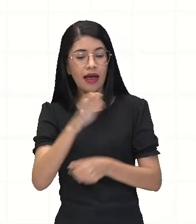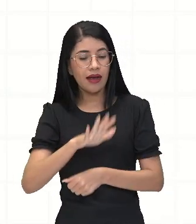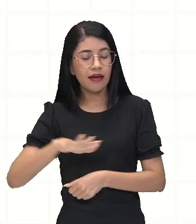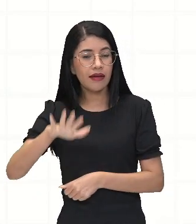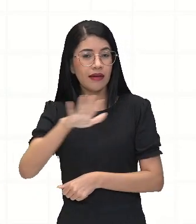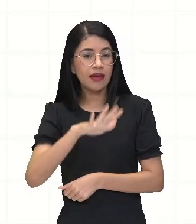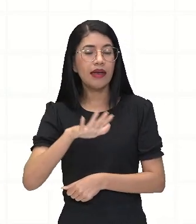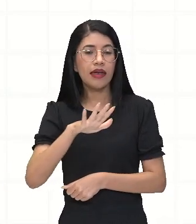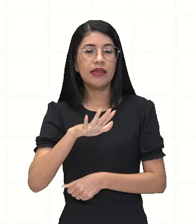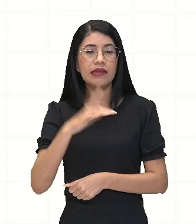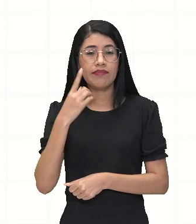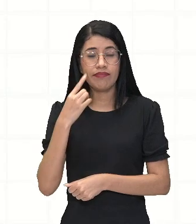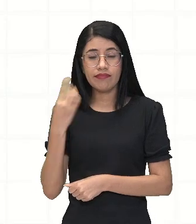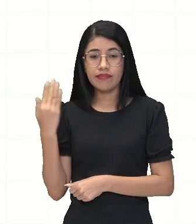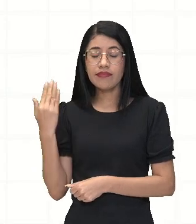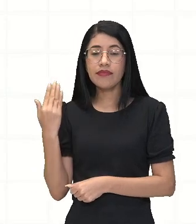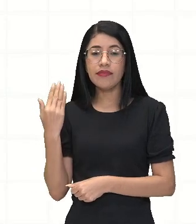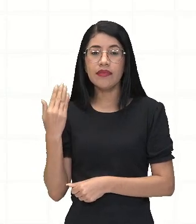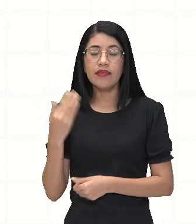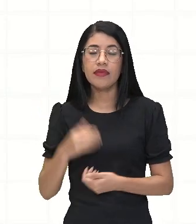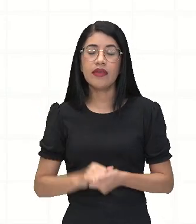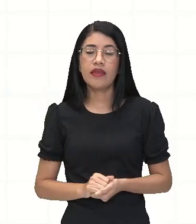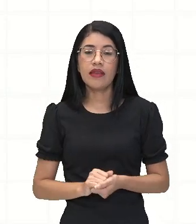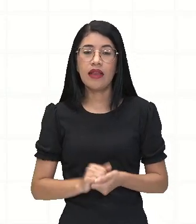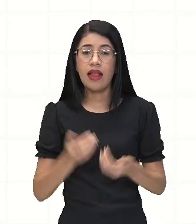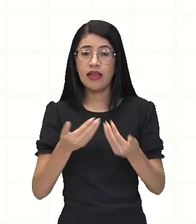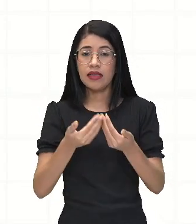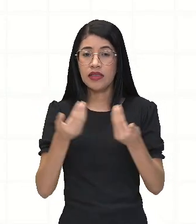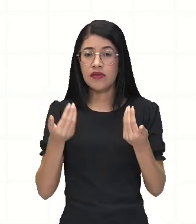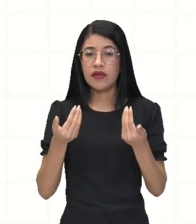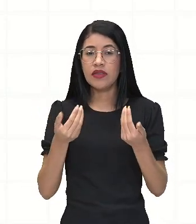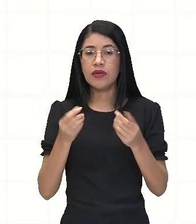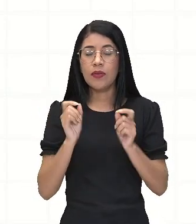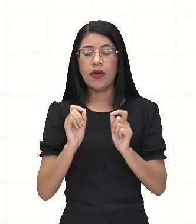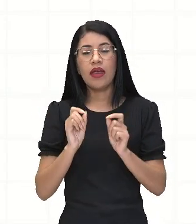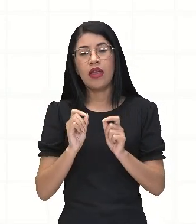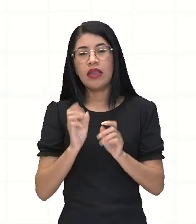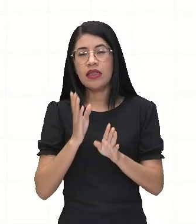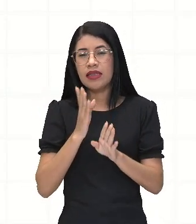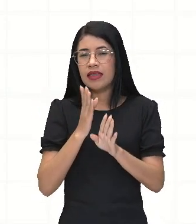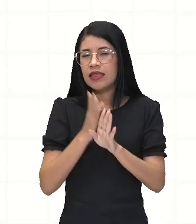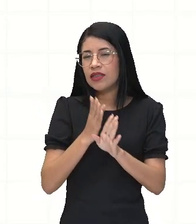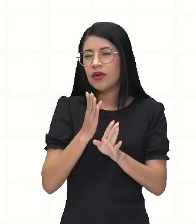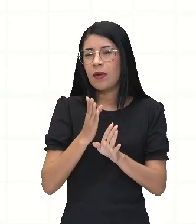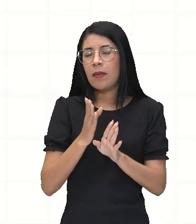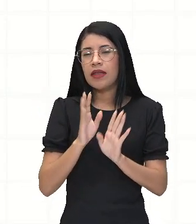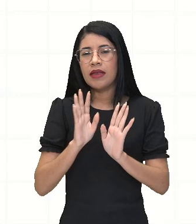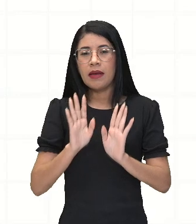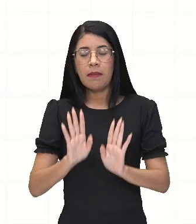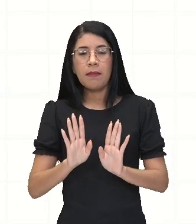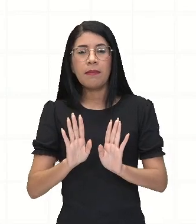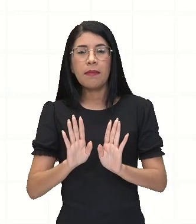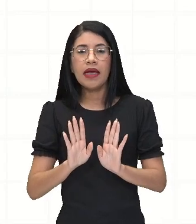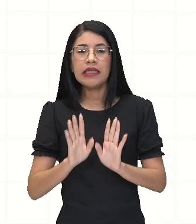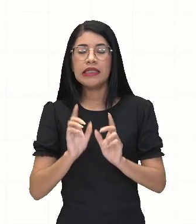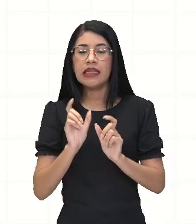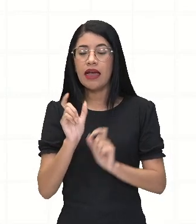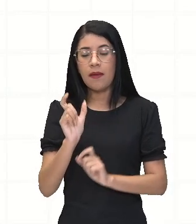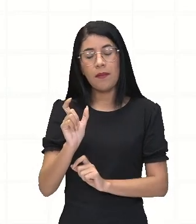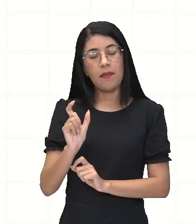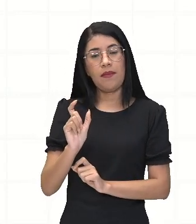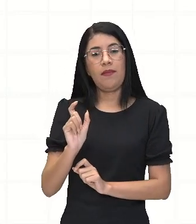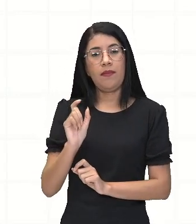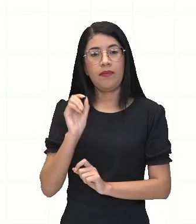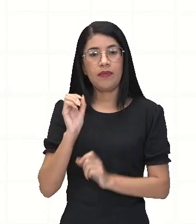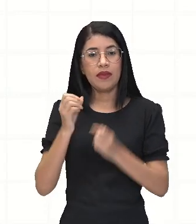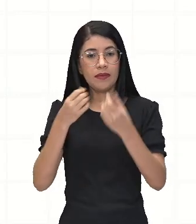gente coloca aqui esse termo dão uma ênfase a ele, por quê?